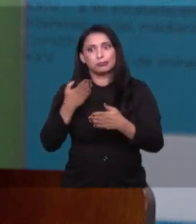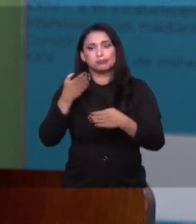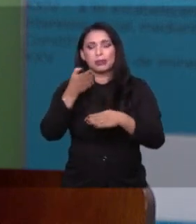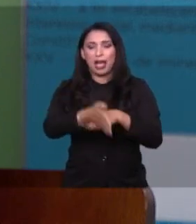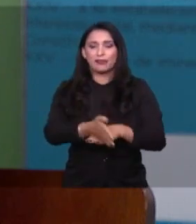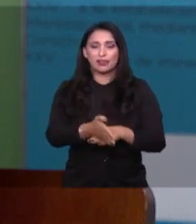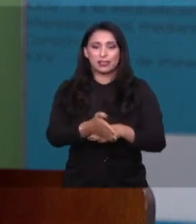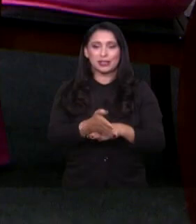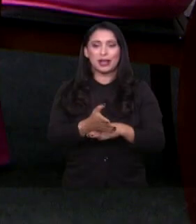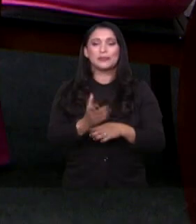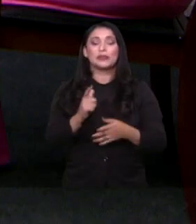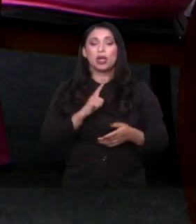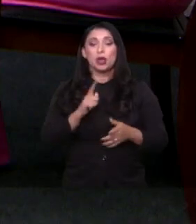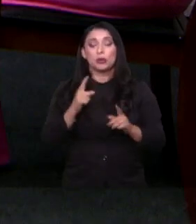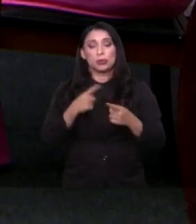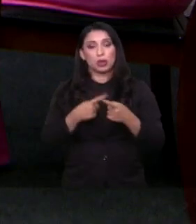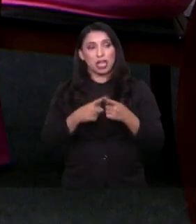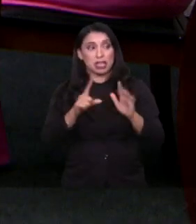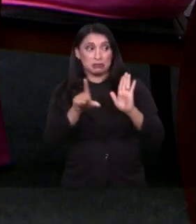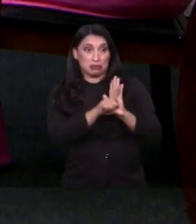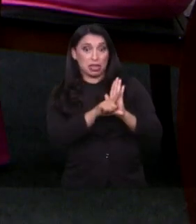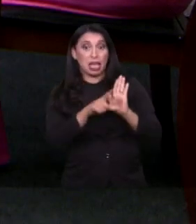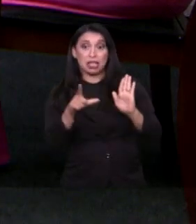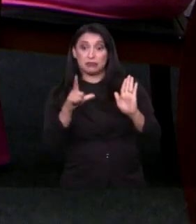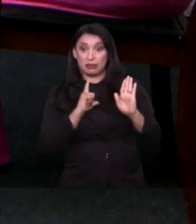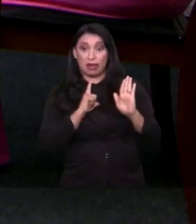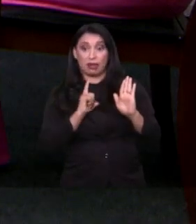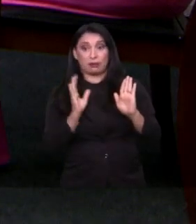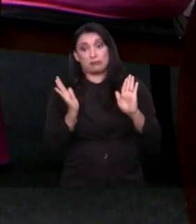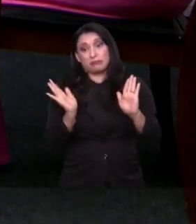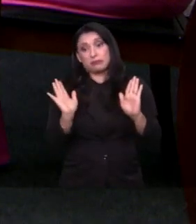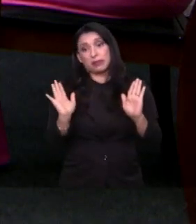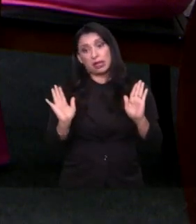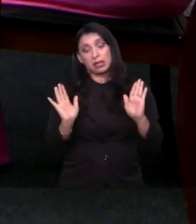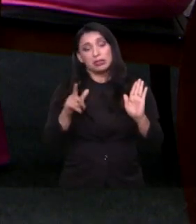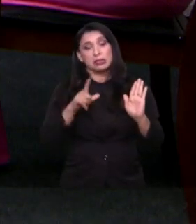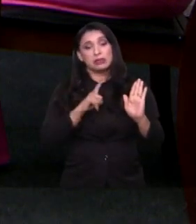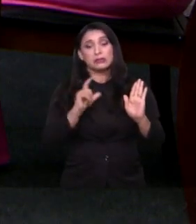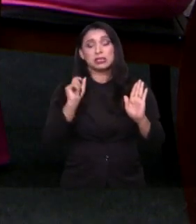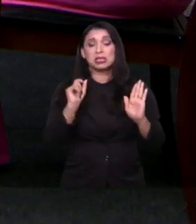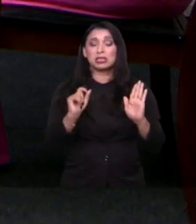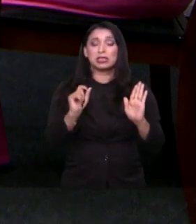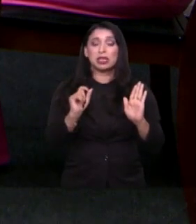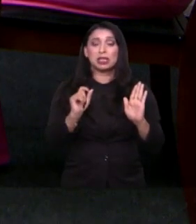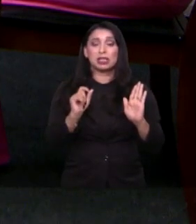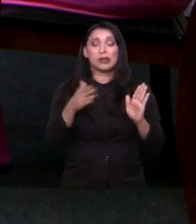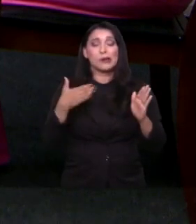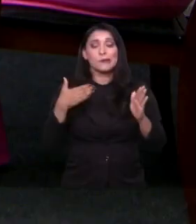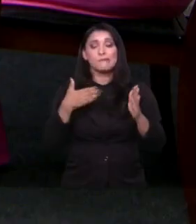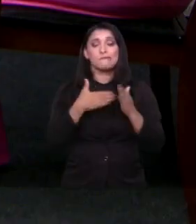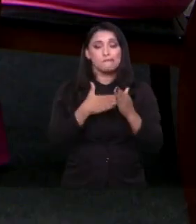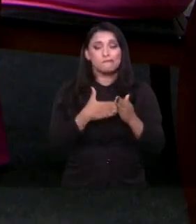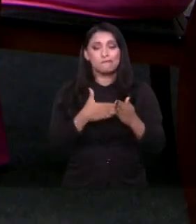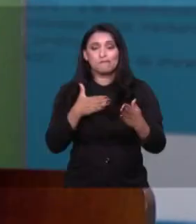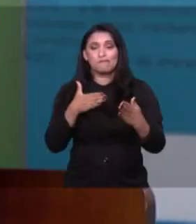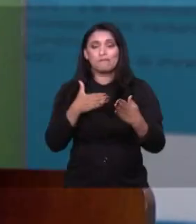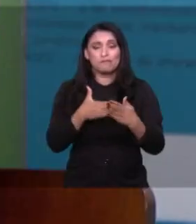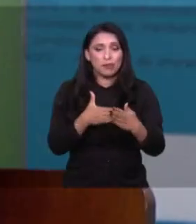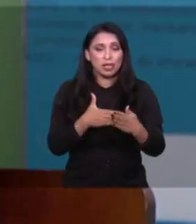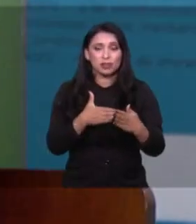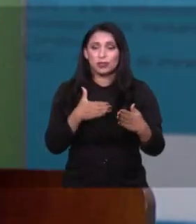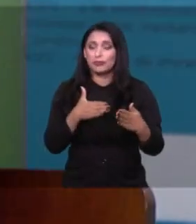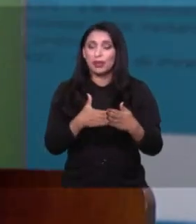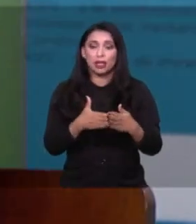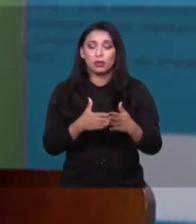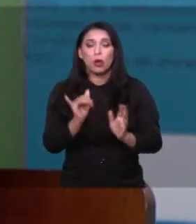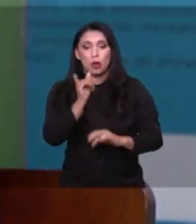vezes a lei existe, mas você tem algum impedimento que está, por